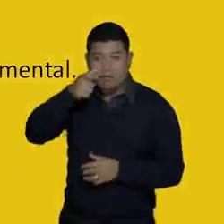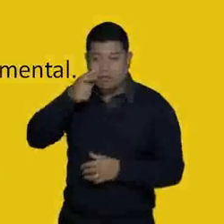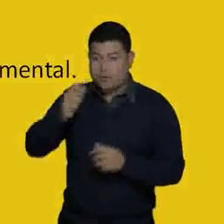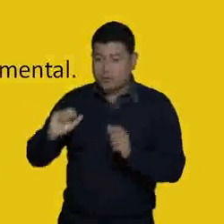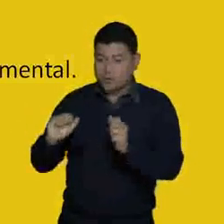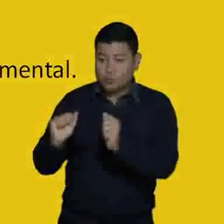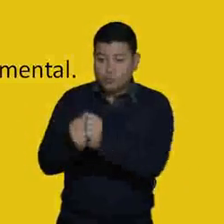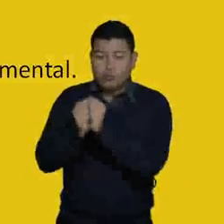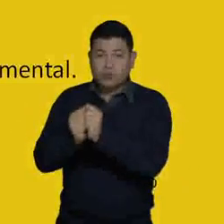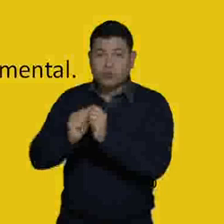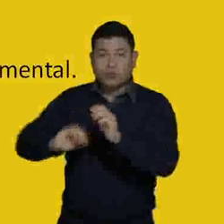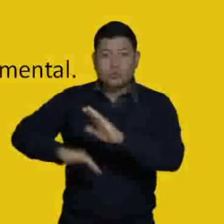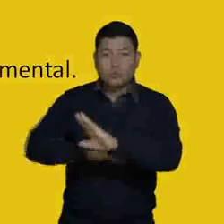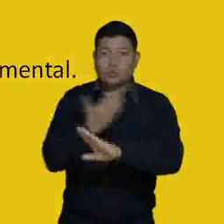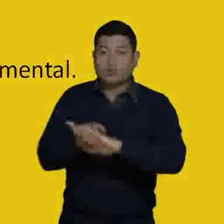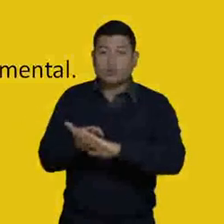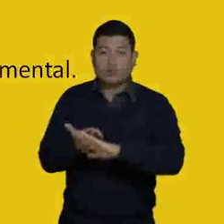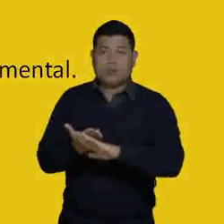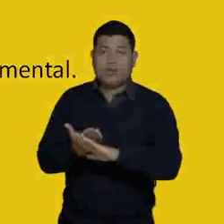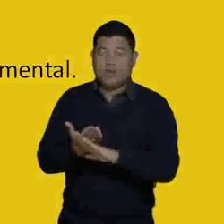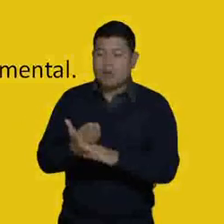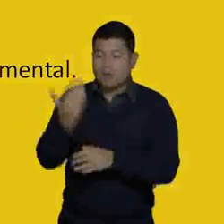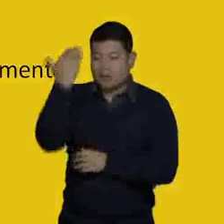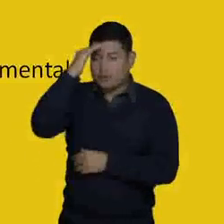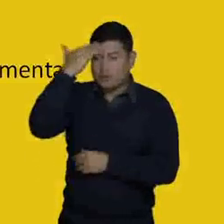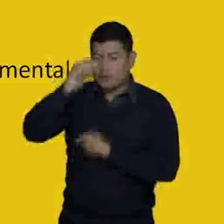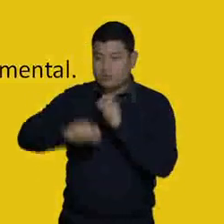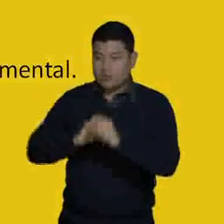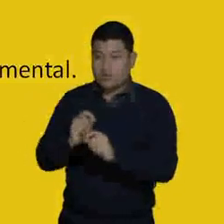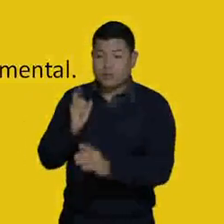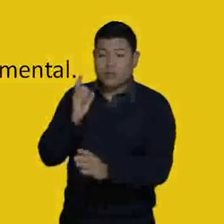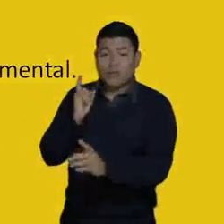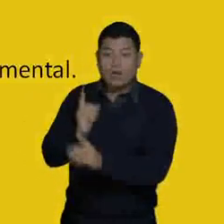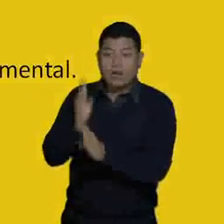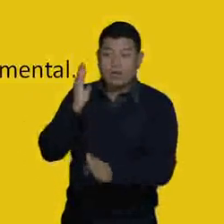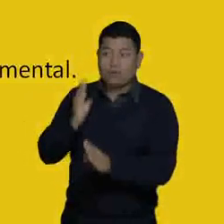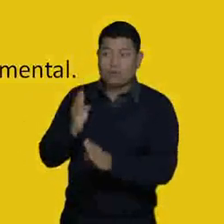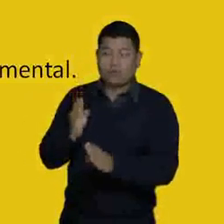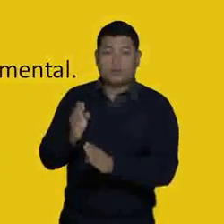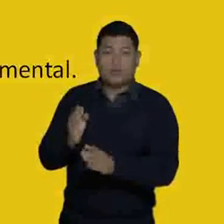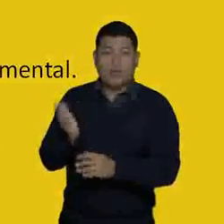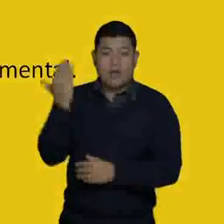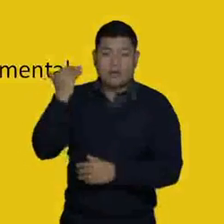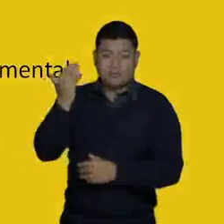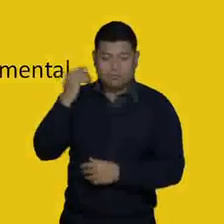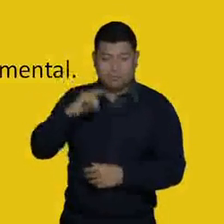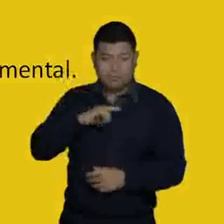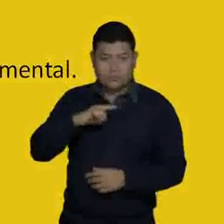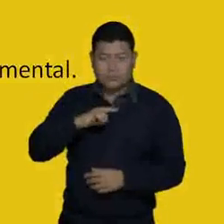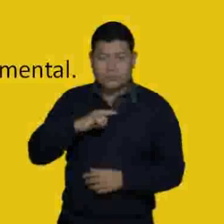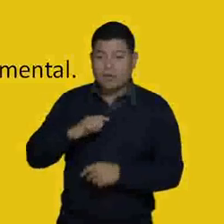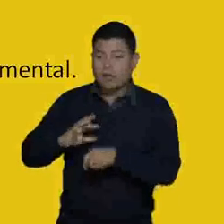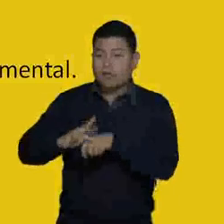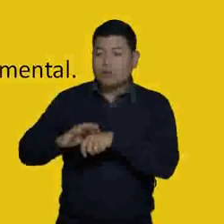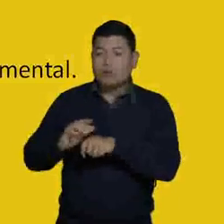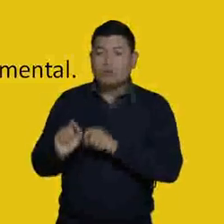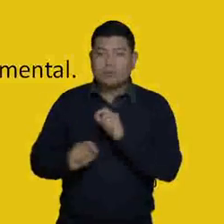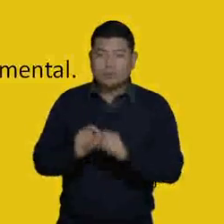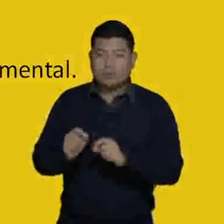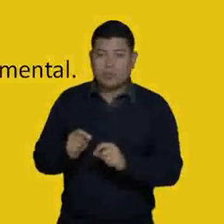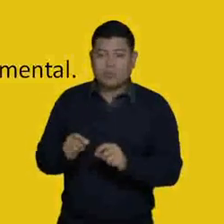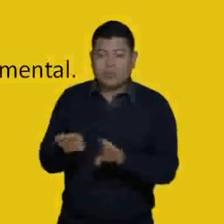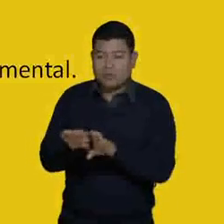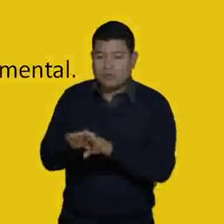neste artigo compreende a identificação precoce do transtorno o encaminhamento de Educando para